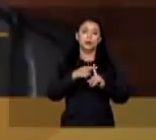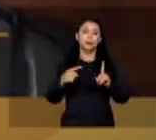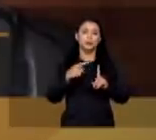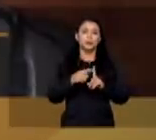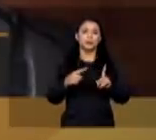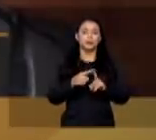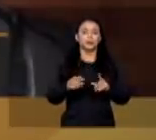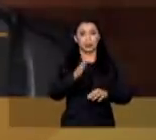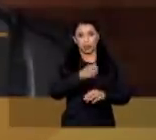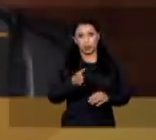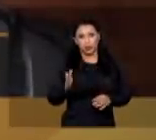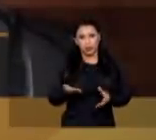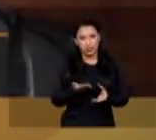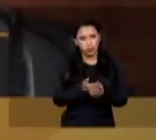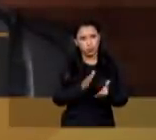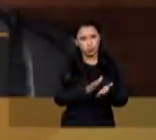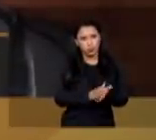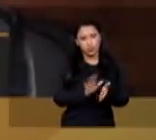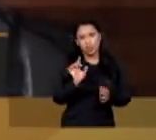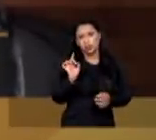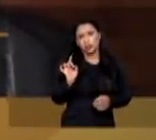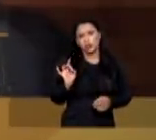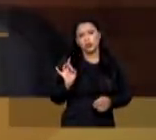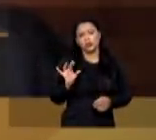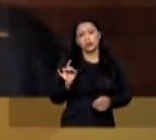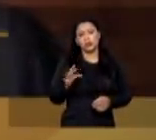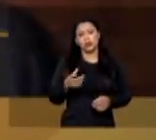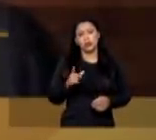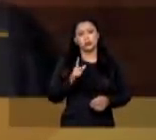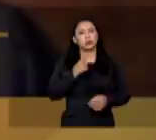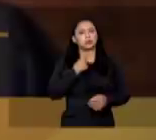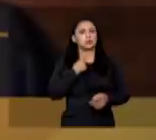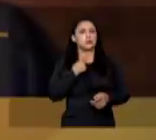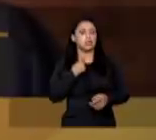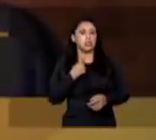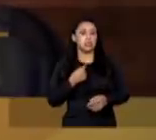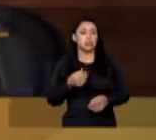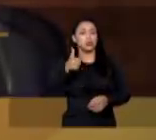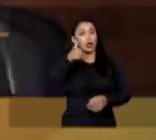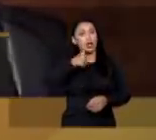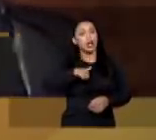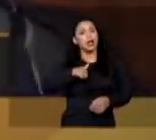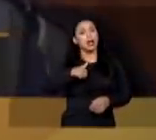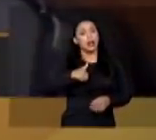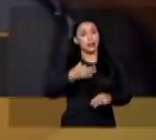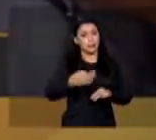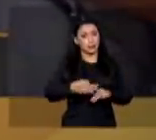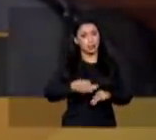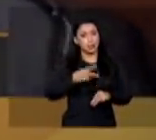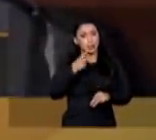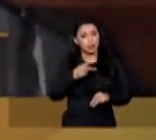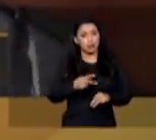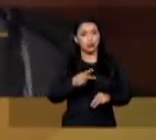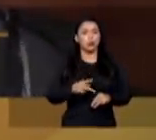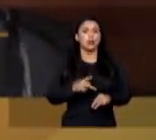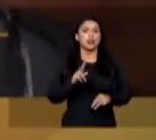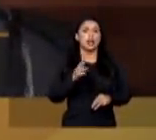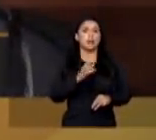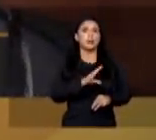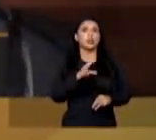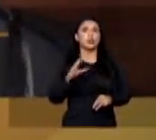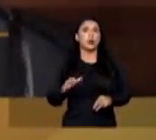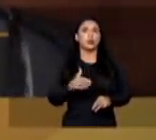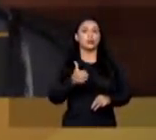decreta nulidade processual por mera presunção, e citou Sua Excelência como precedente o habeas